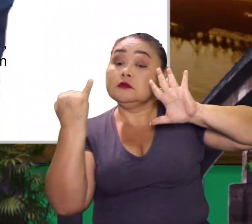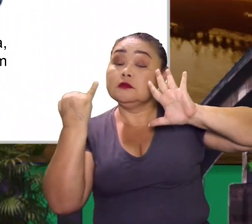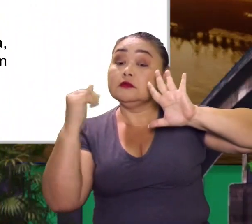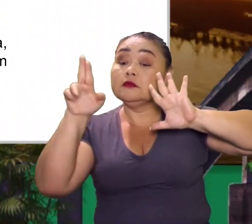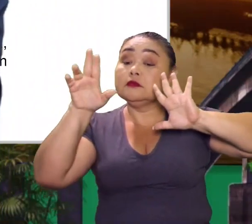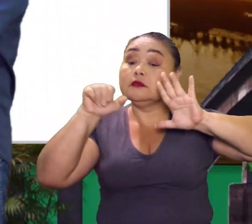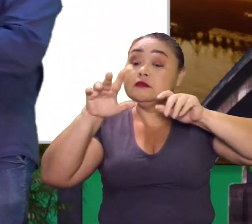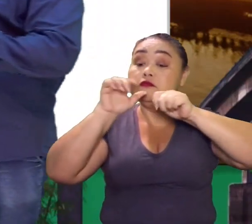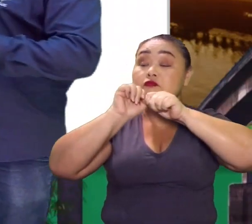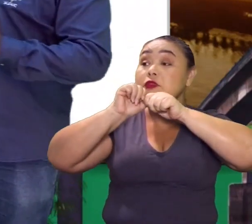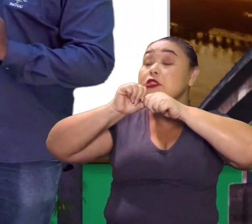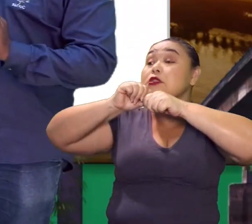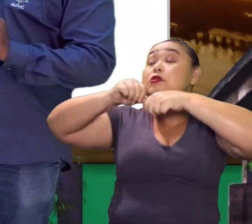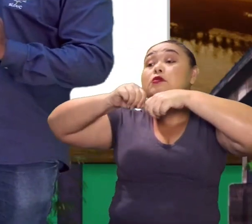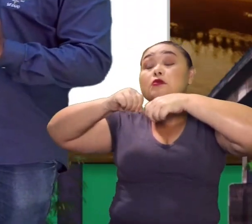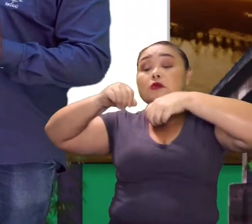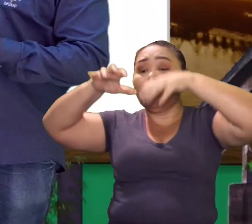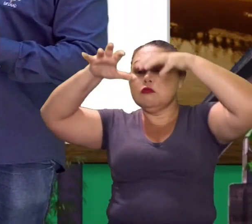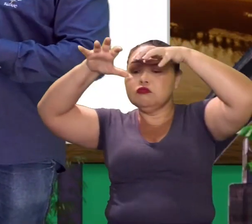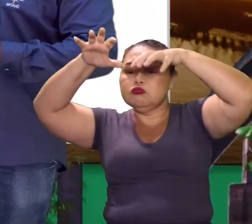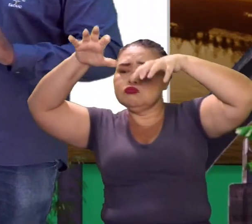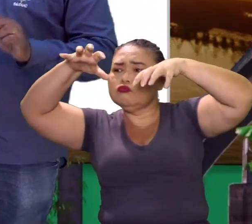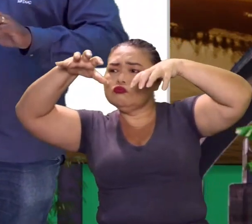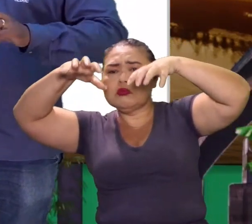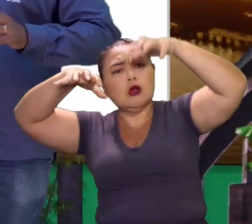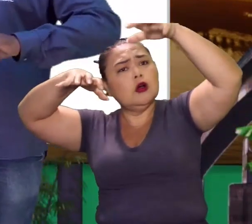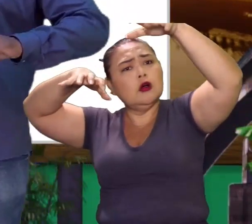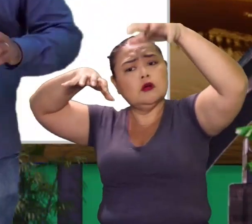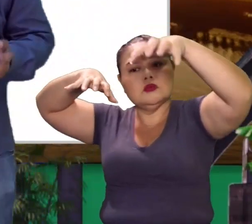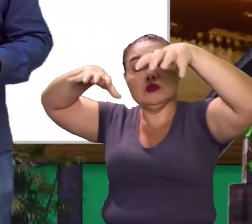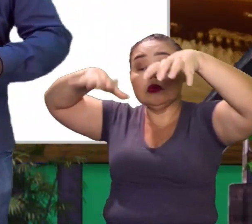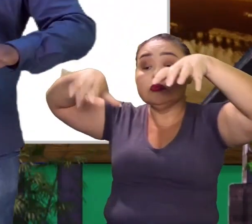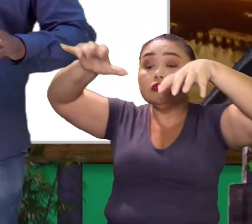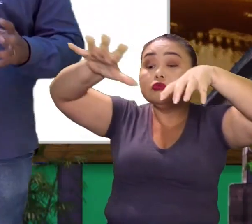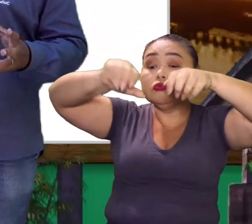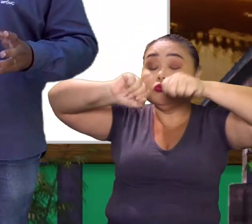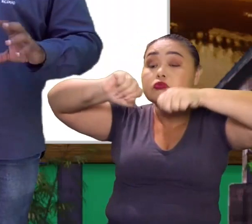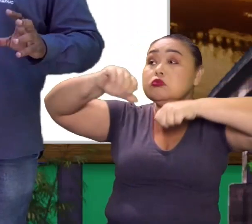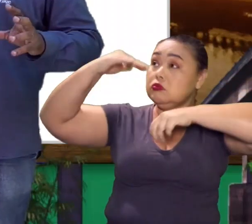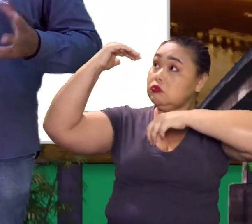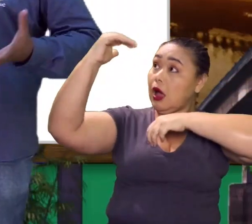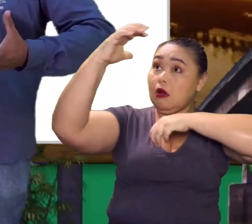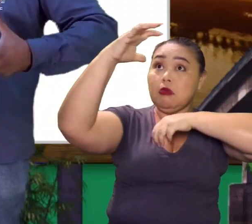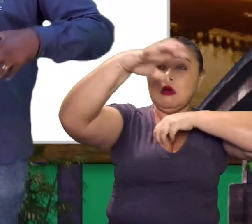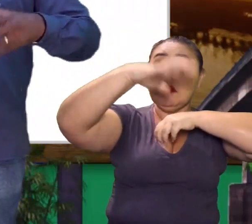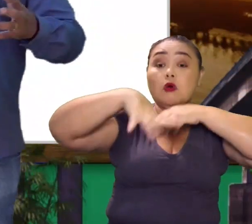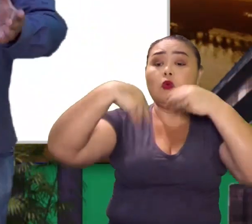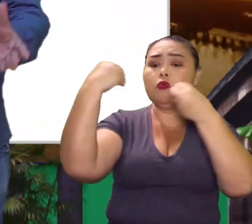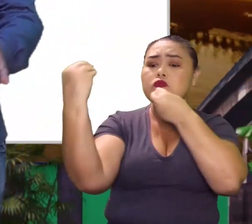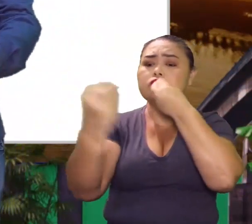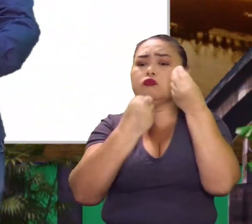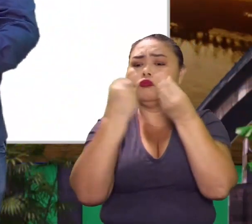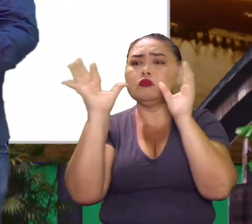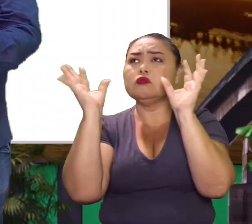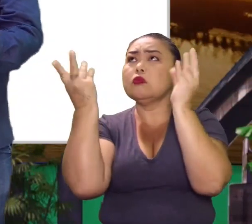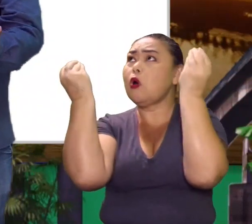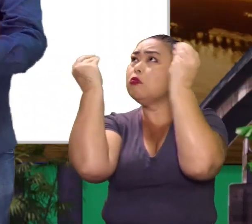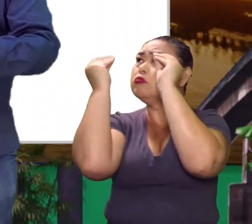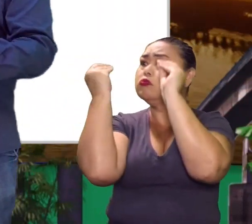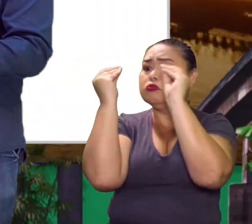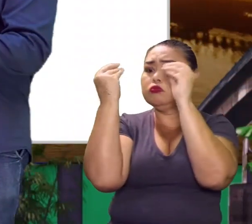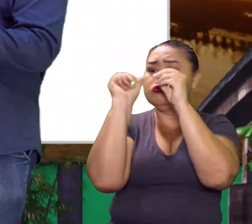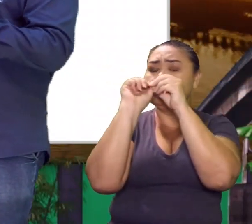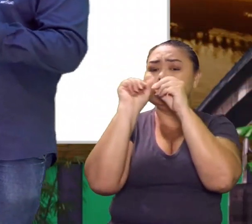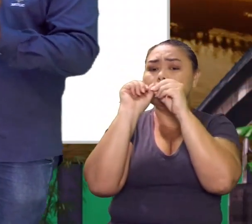chamados rios voadores. Olha só, Jorginho, mas rios voadores, professor? Sim, Como que se formam esses rios voadores,